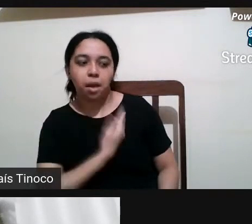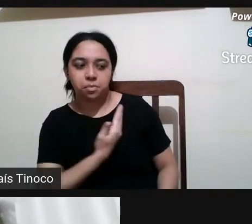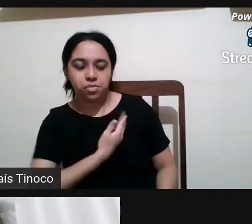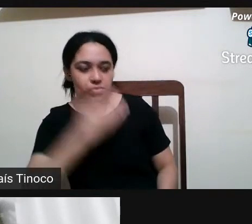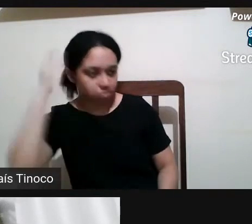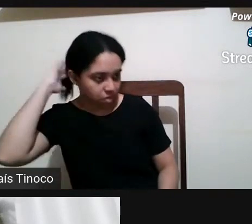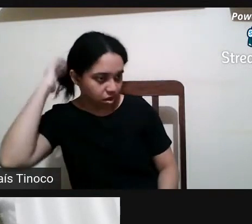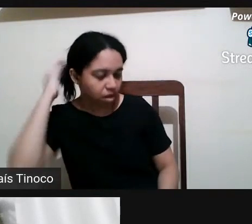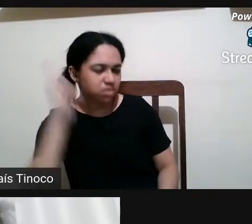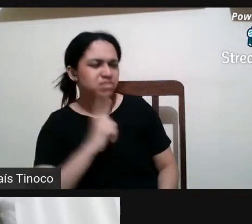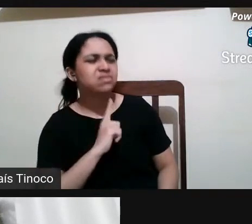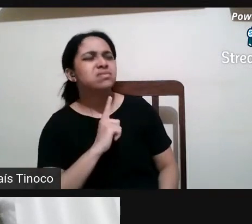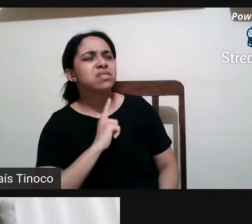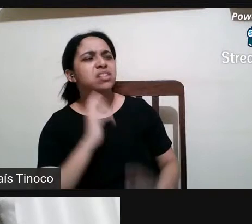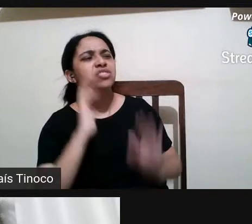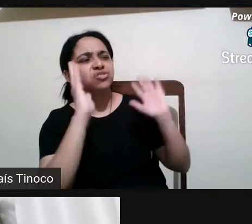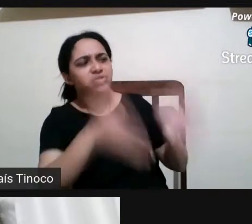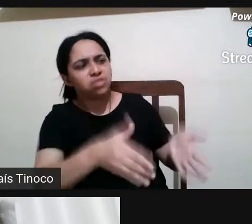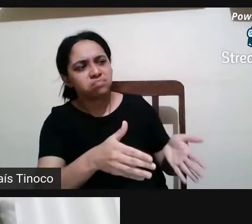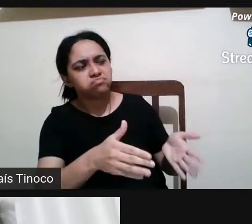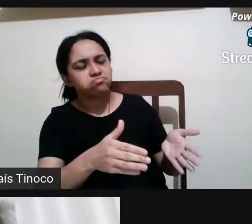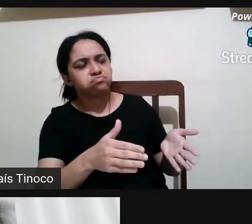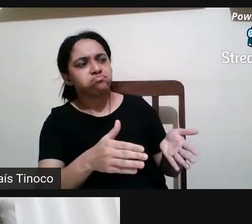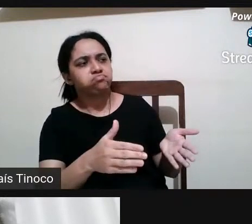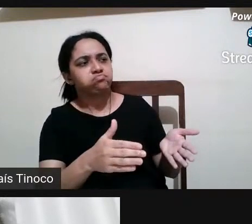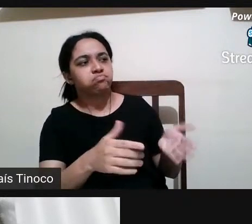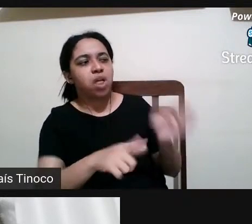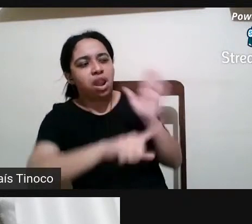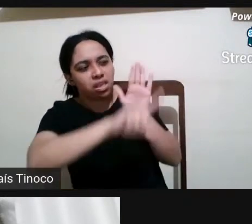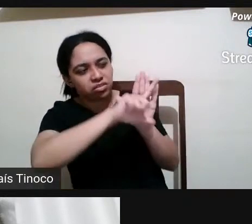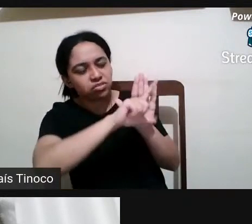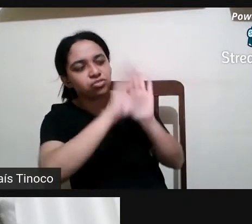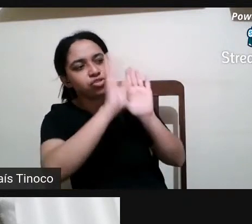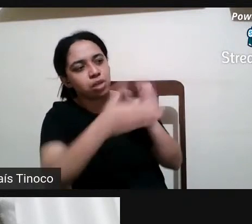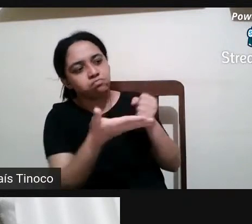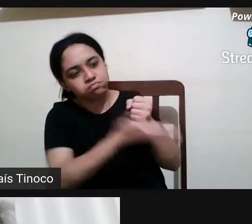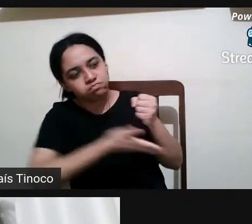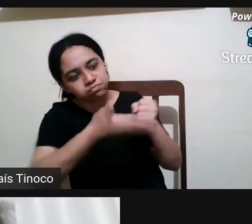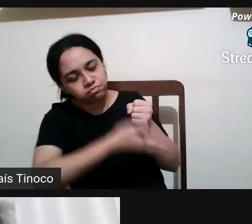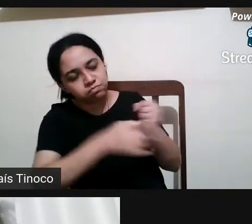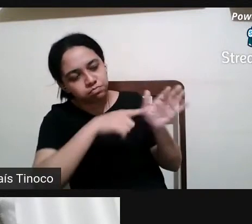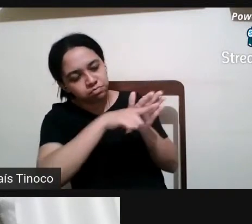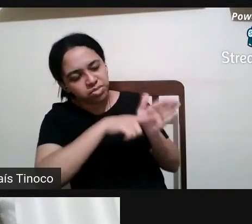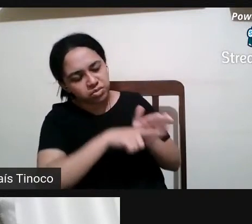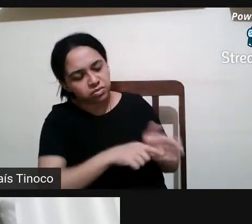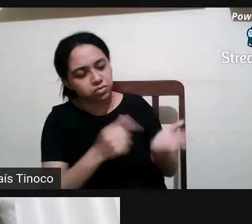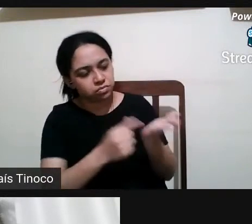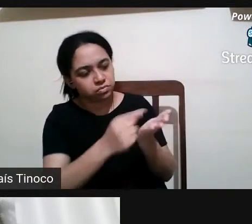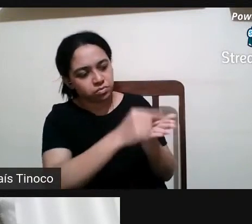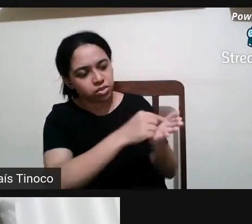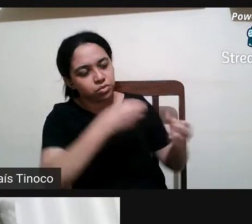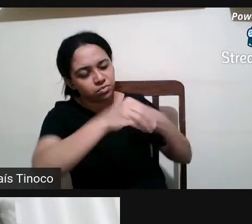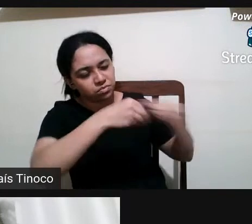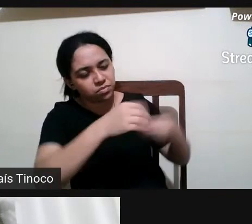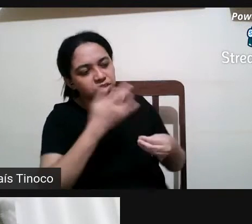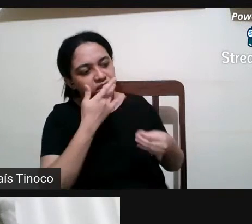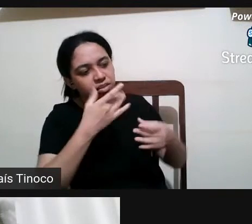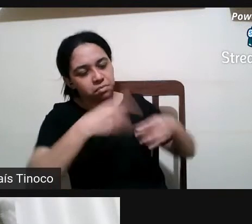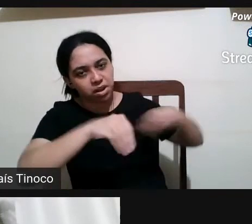já existe alguma legislação no Brasil baseado nas pesquisas com microplástico, alguma coisa nesse sentido.